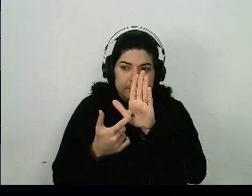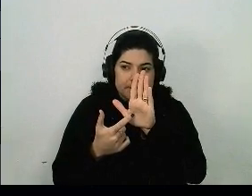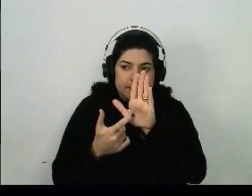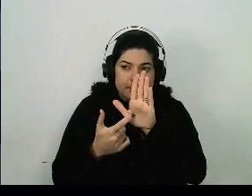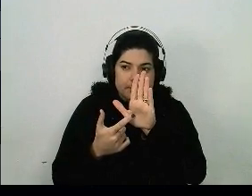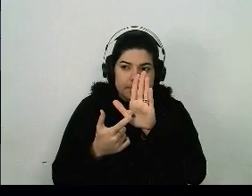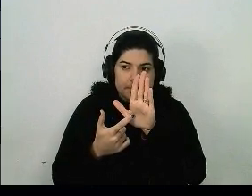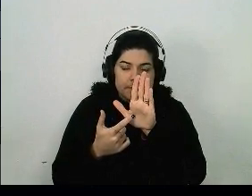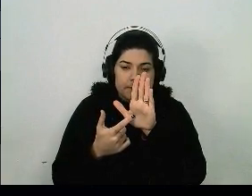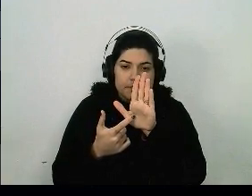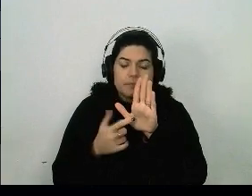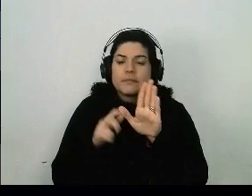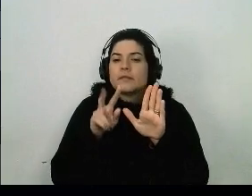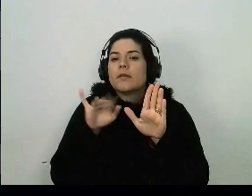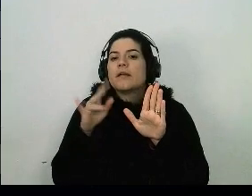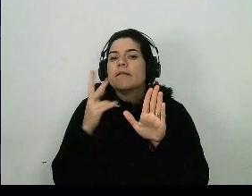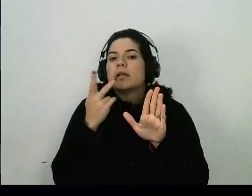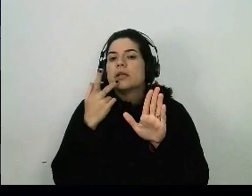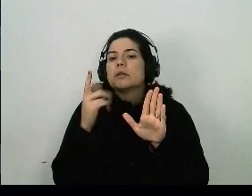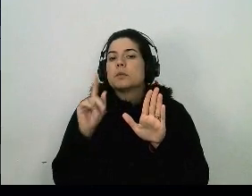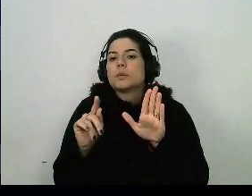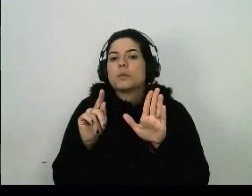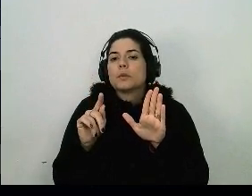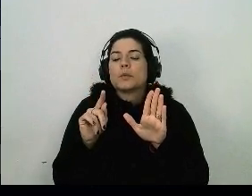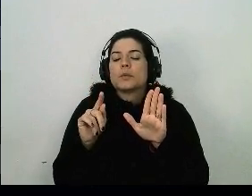ele vai dizer,